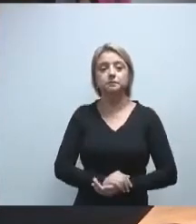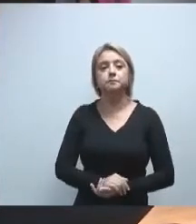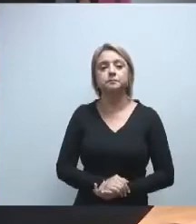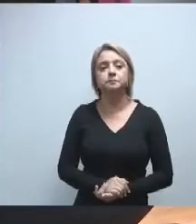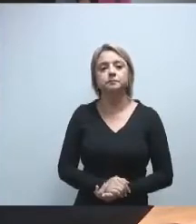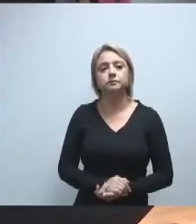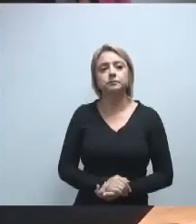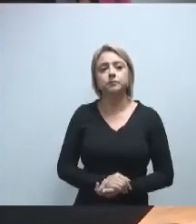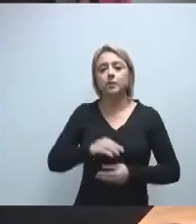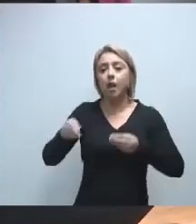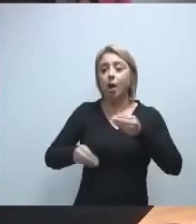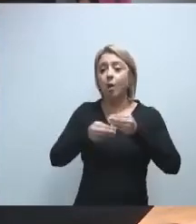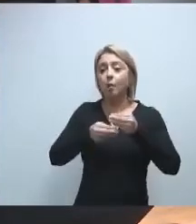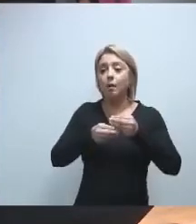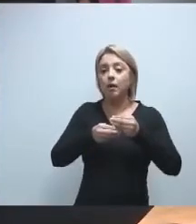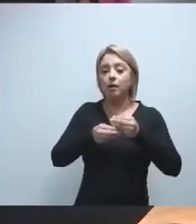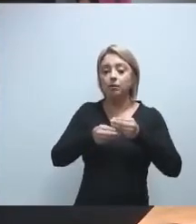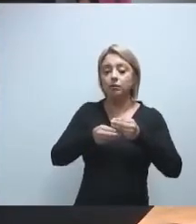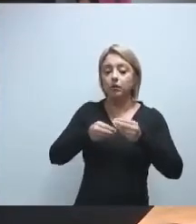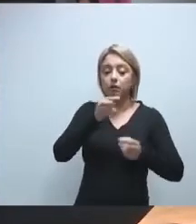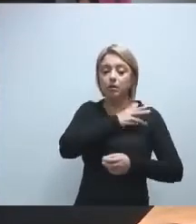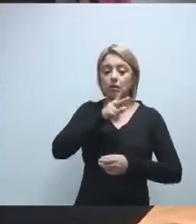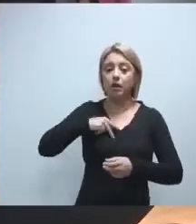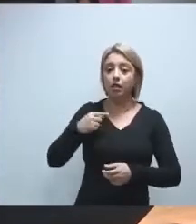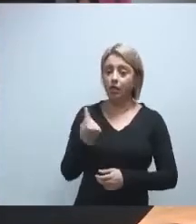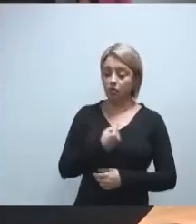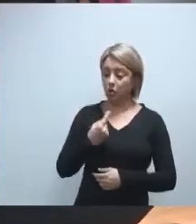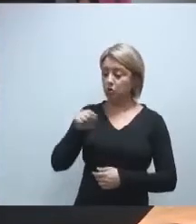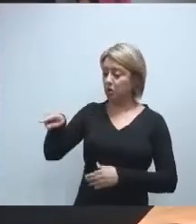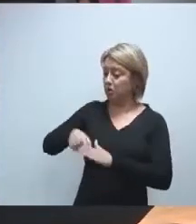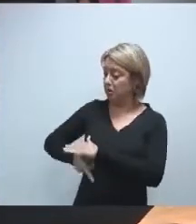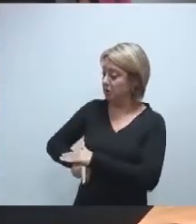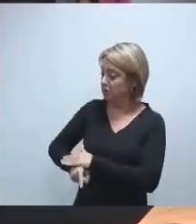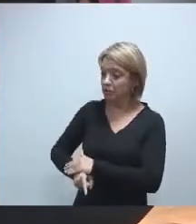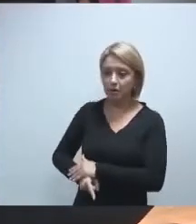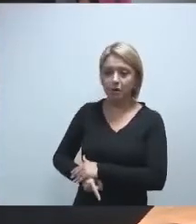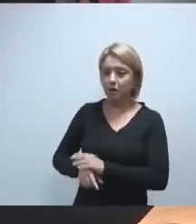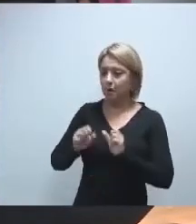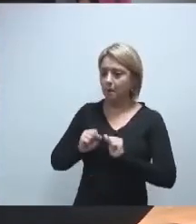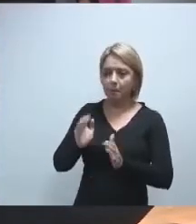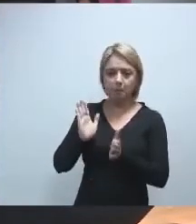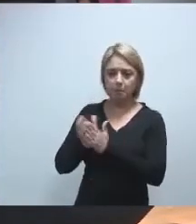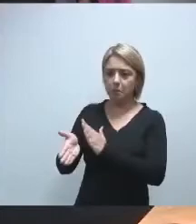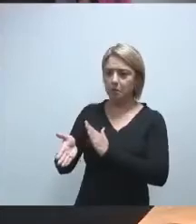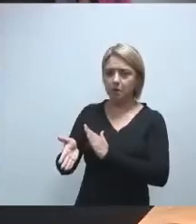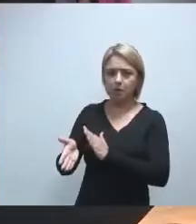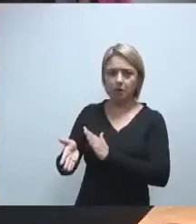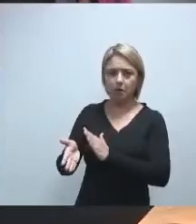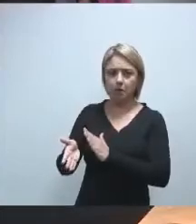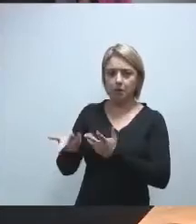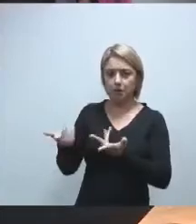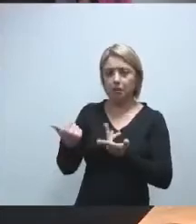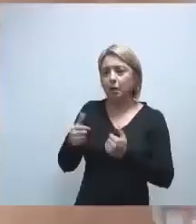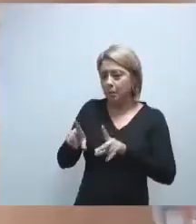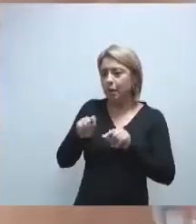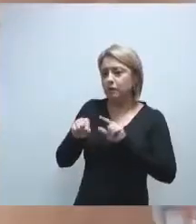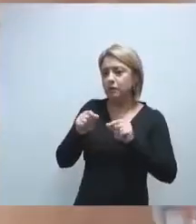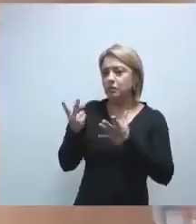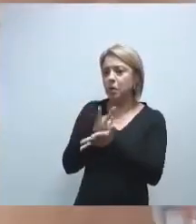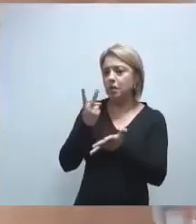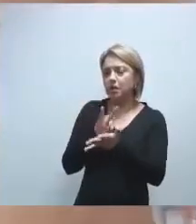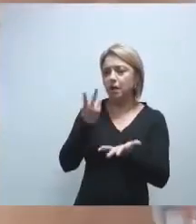o membro do ministério público não interiorizou a lapa tomar caminhos que não deva tomar